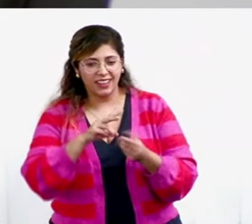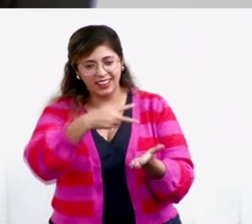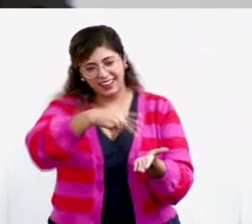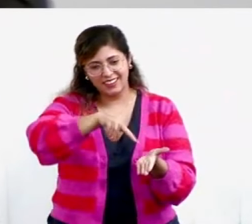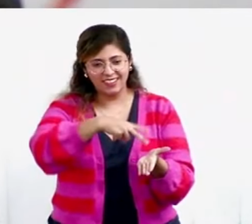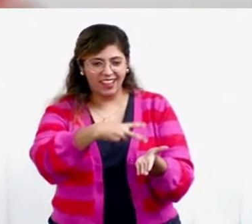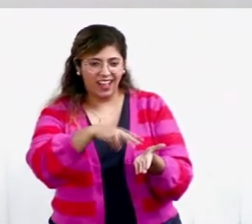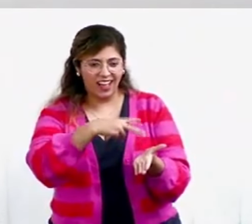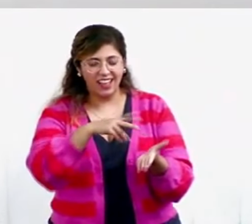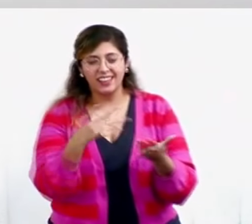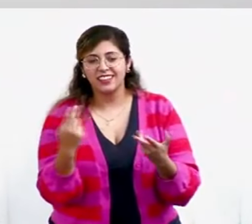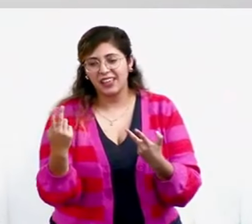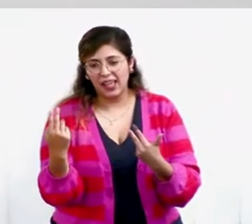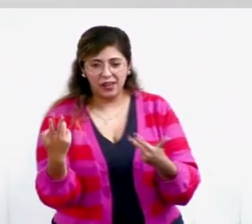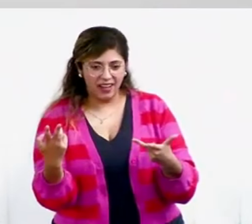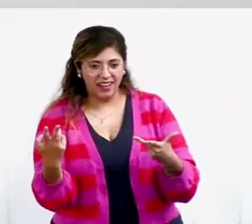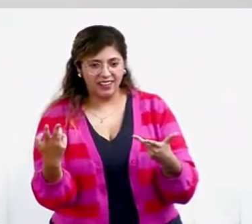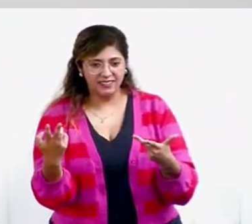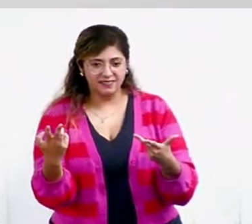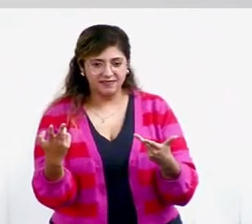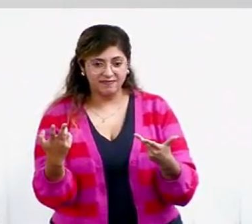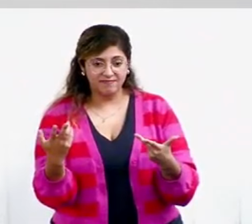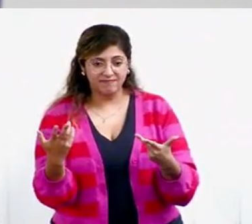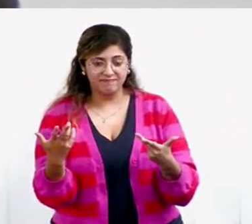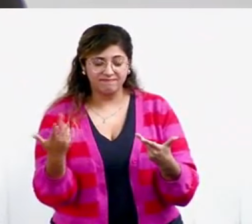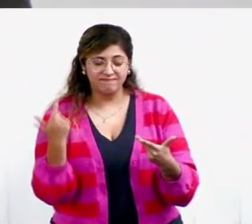Porque nós queremos ser aceitos pelo mundo.